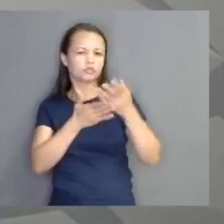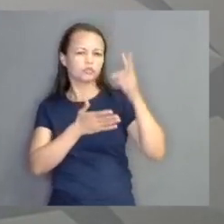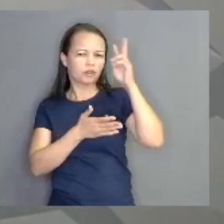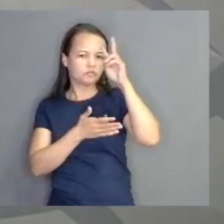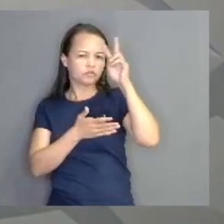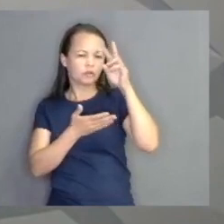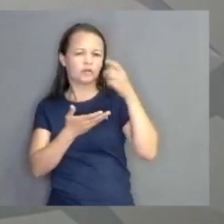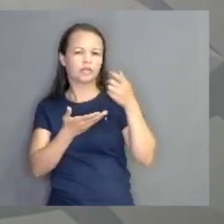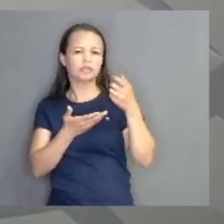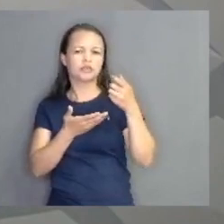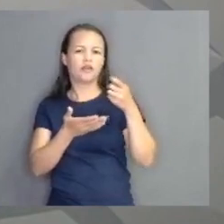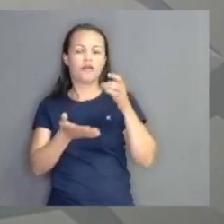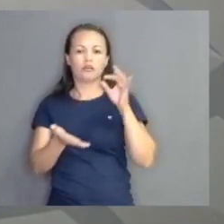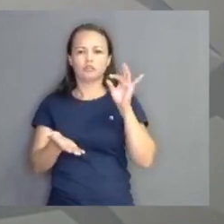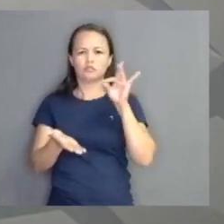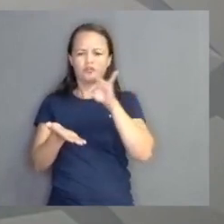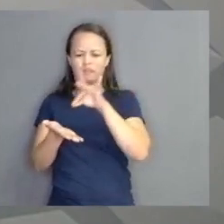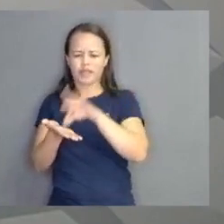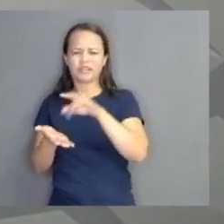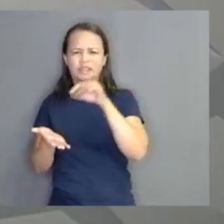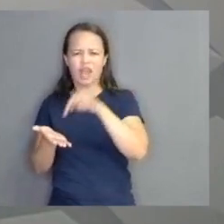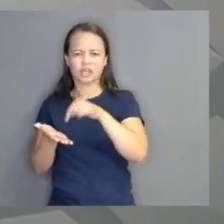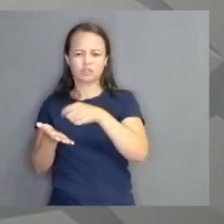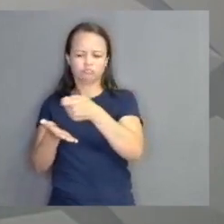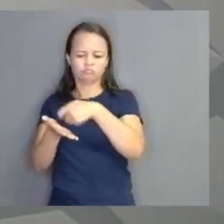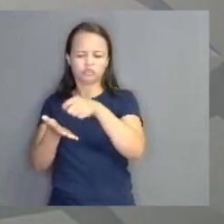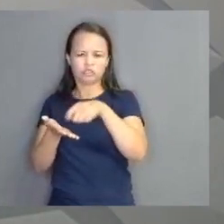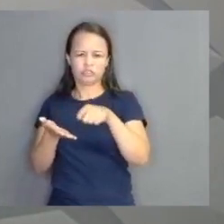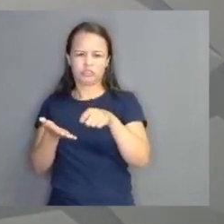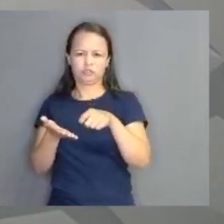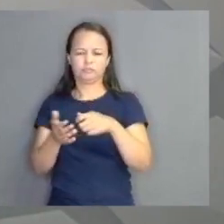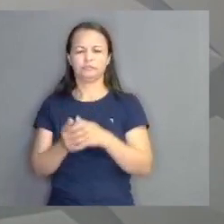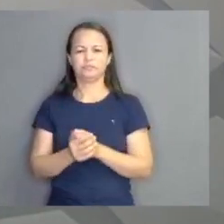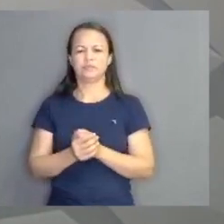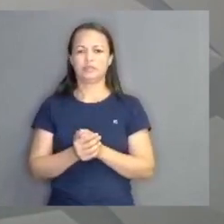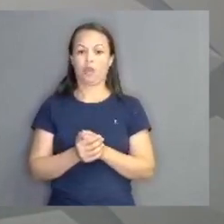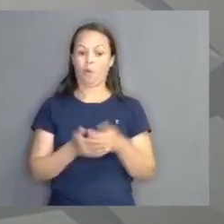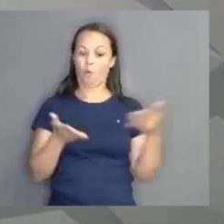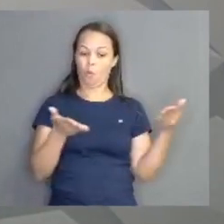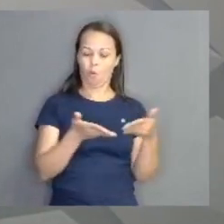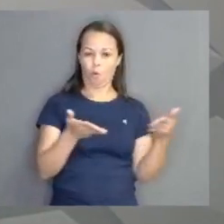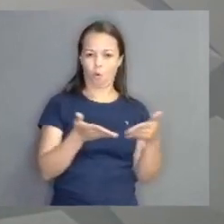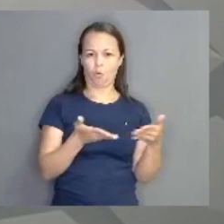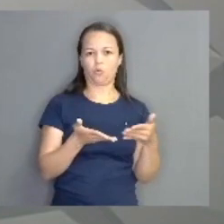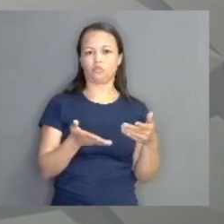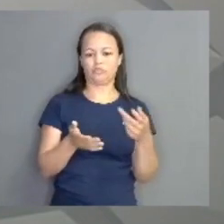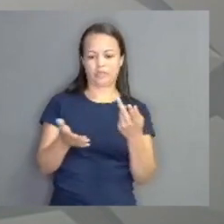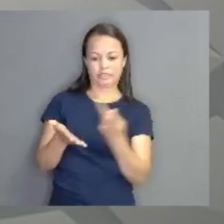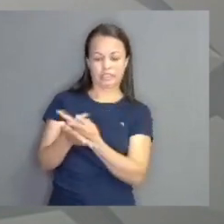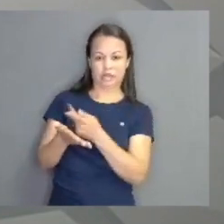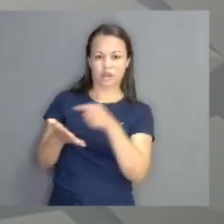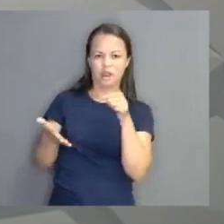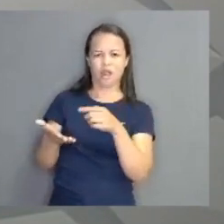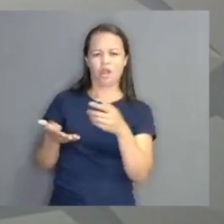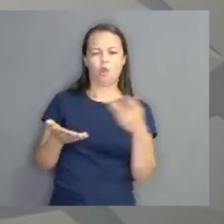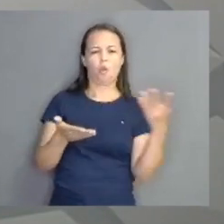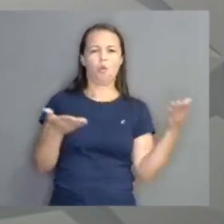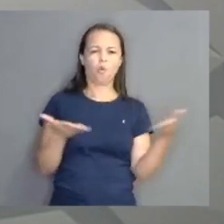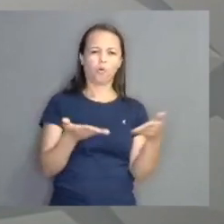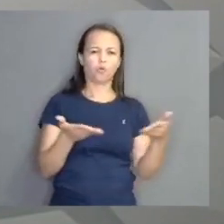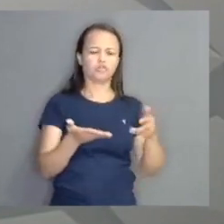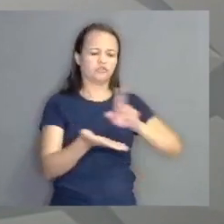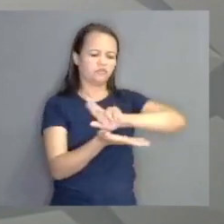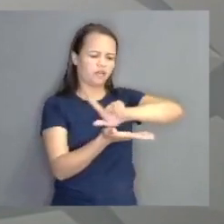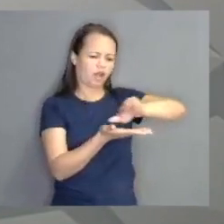escrito. E o que é errado, né? Hoje em dia, os historiadores, eles fazem uso de